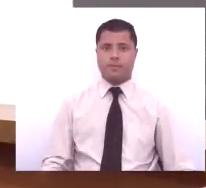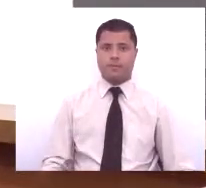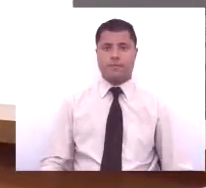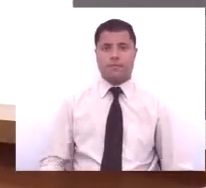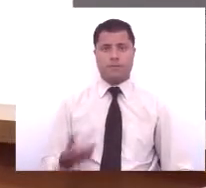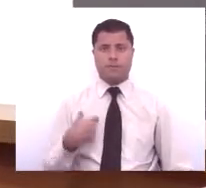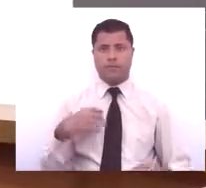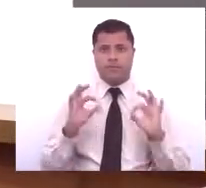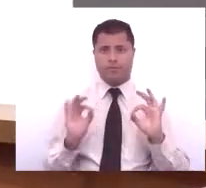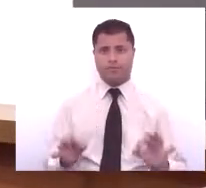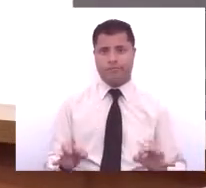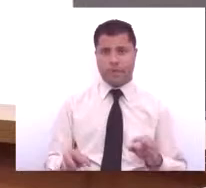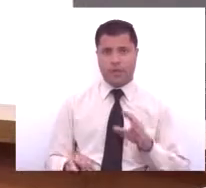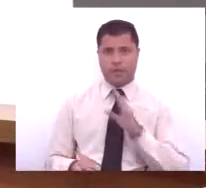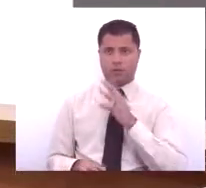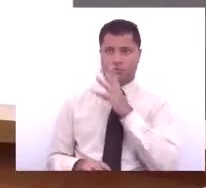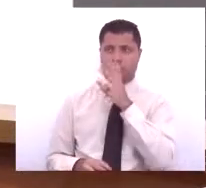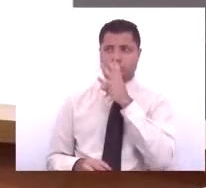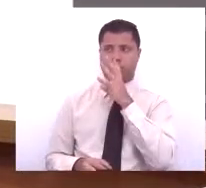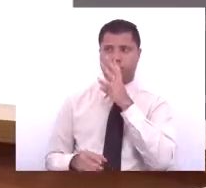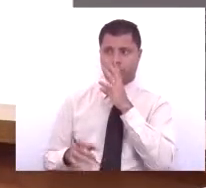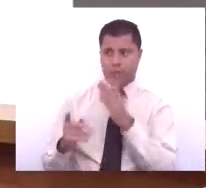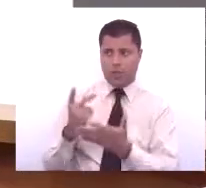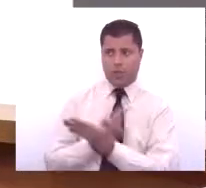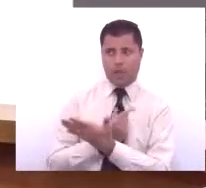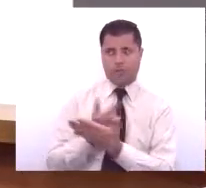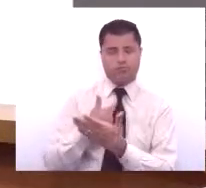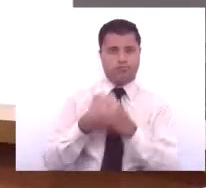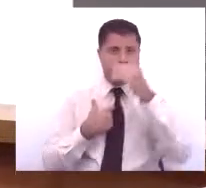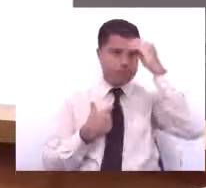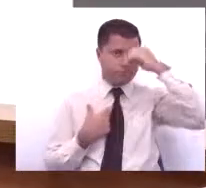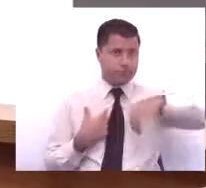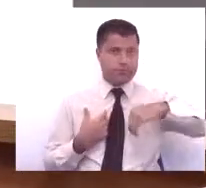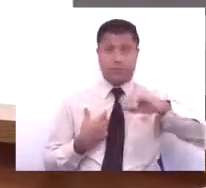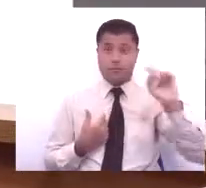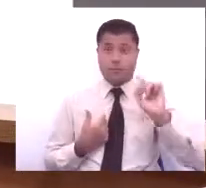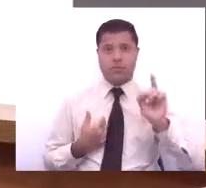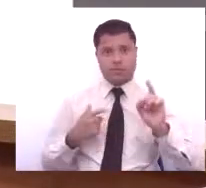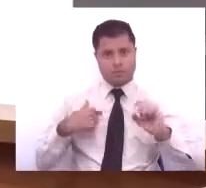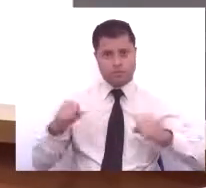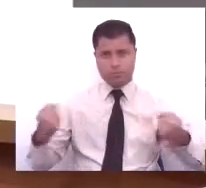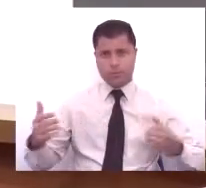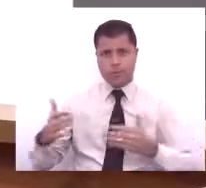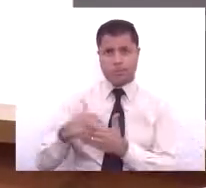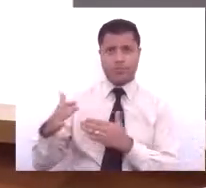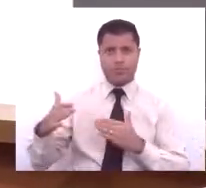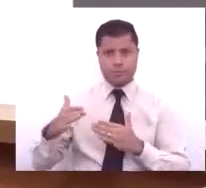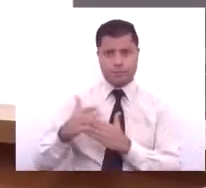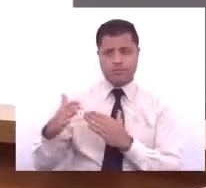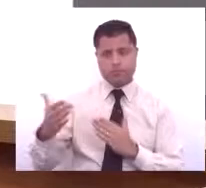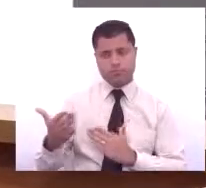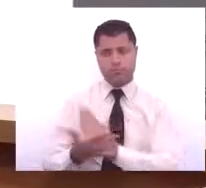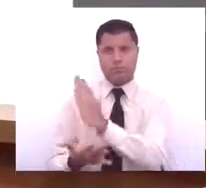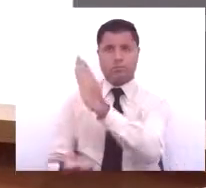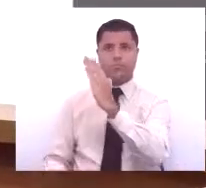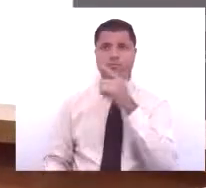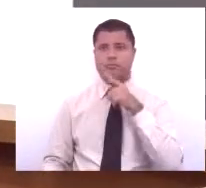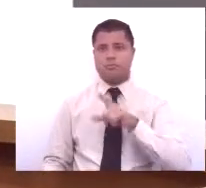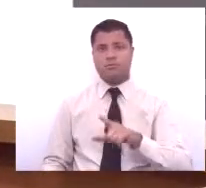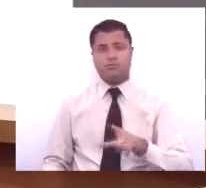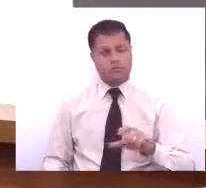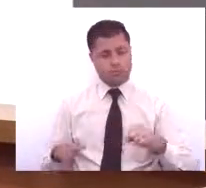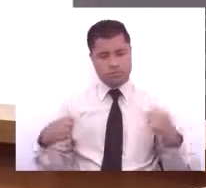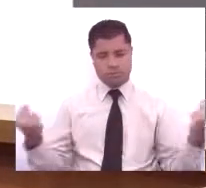se curvar aos obstáculos, levamos a campanha até o